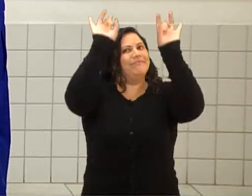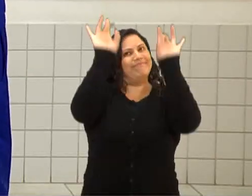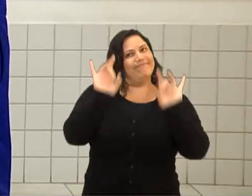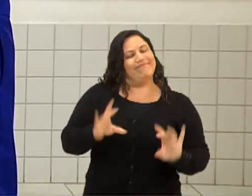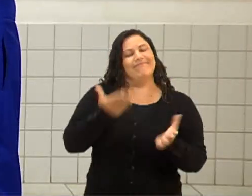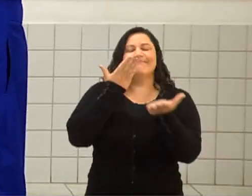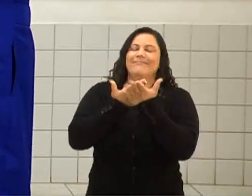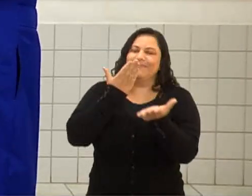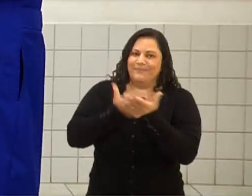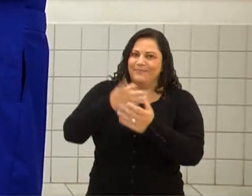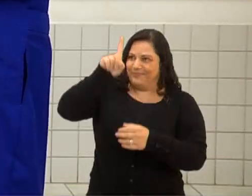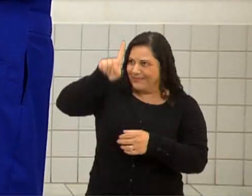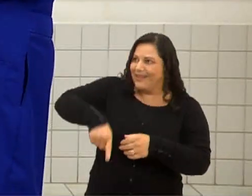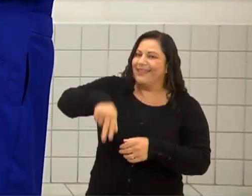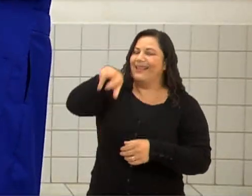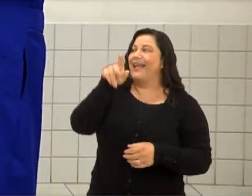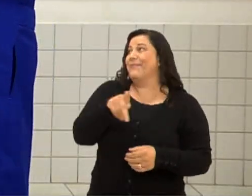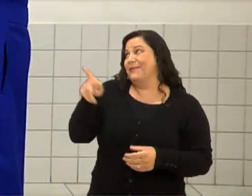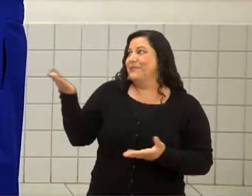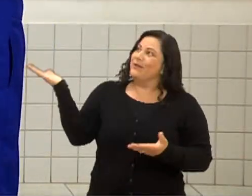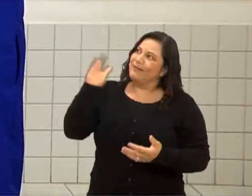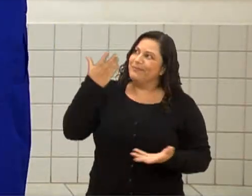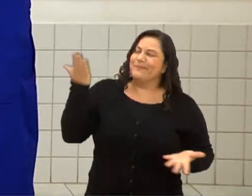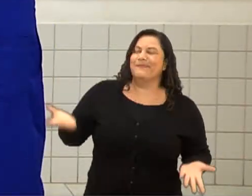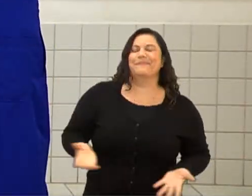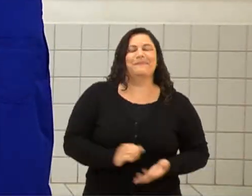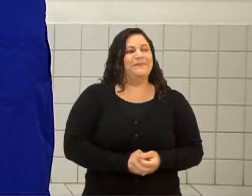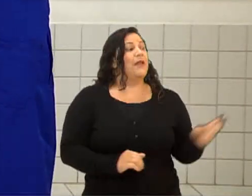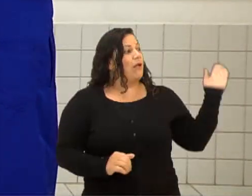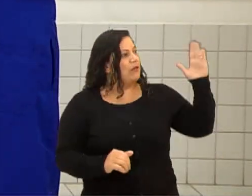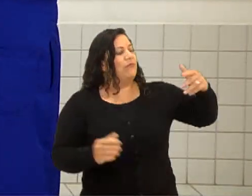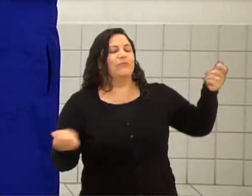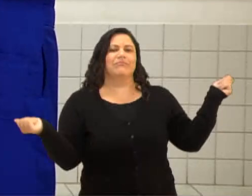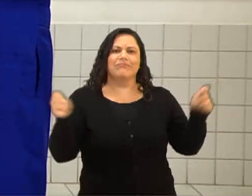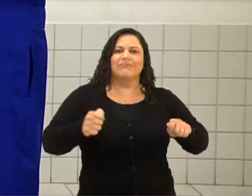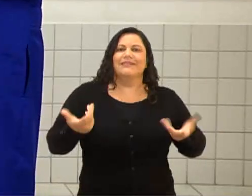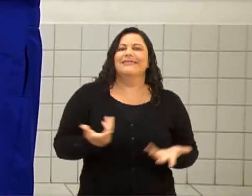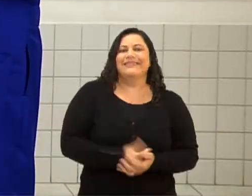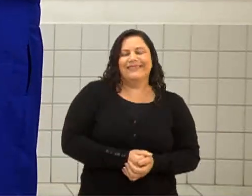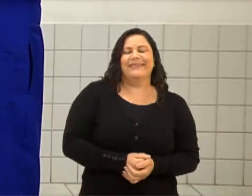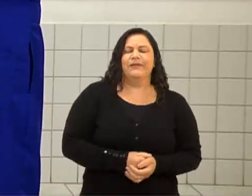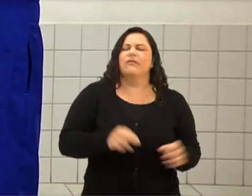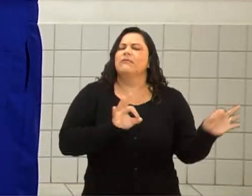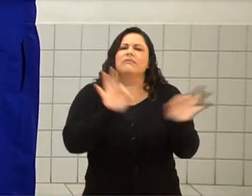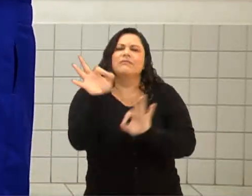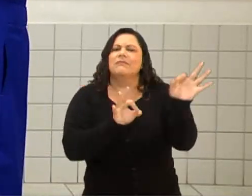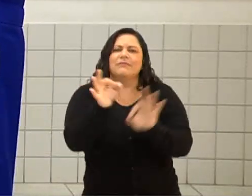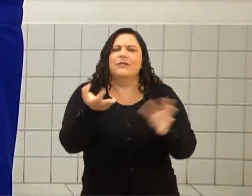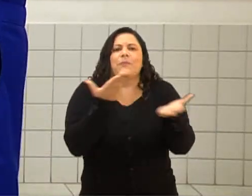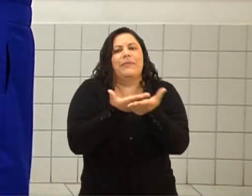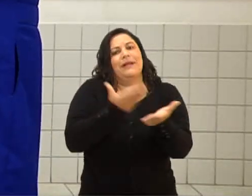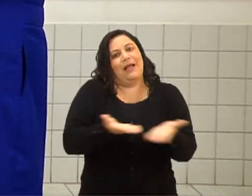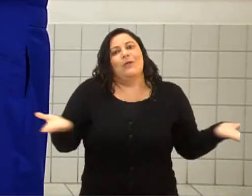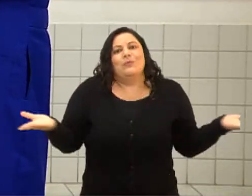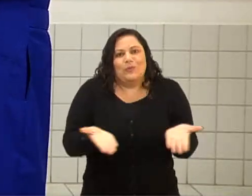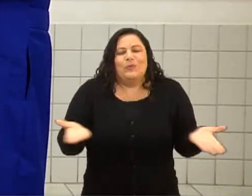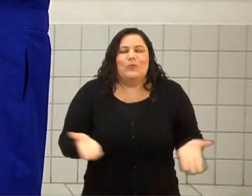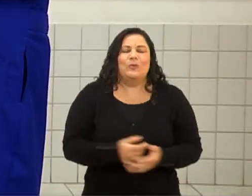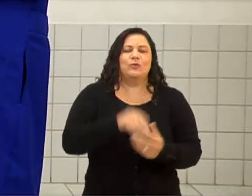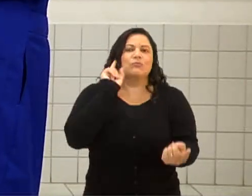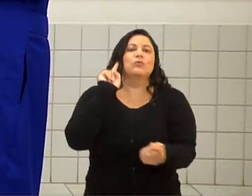especial. Né, professora Rosa, vamos lá? Vamos lá, então. Vamos ver o que a gente preparou para hoje, pessoal? Observem lá os